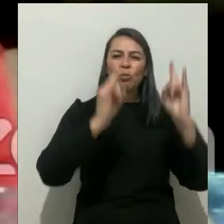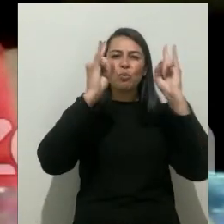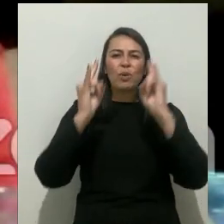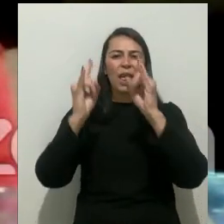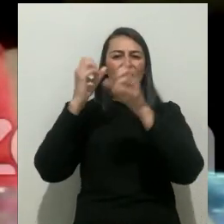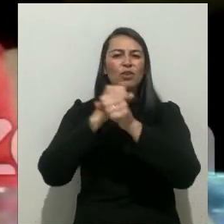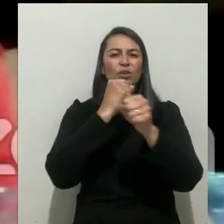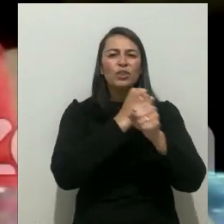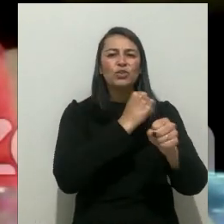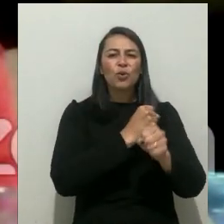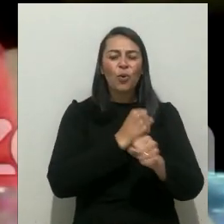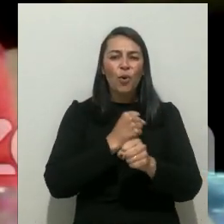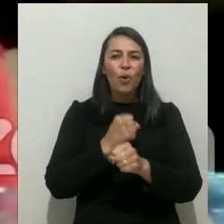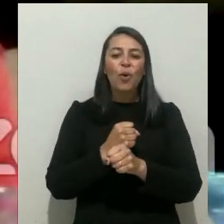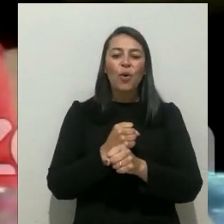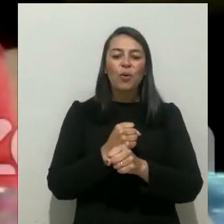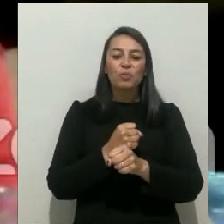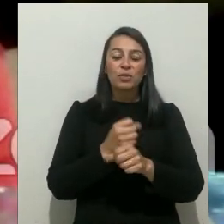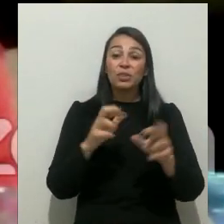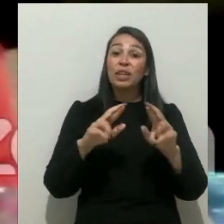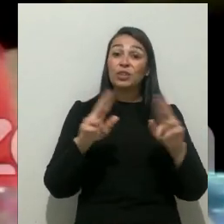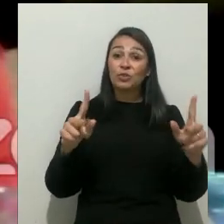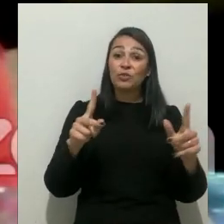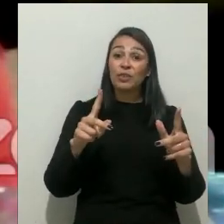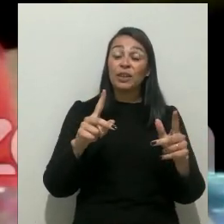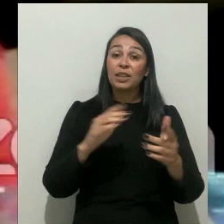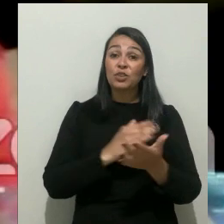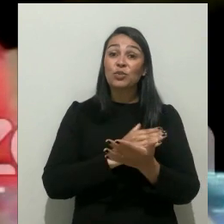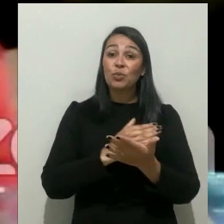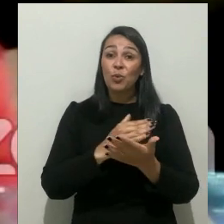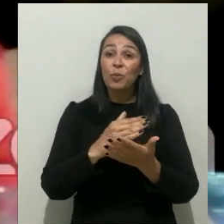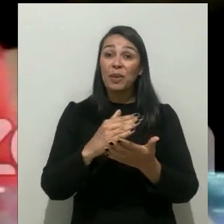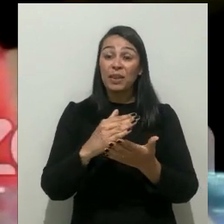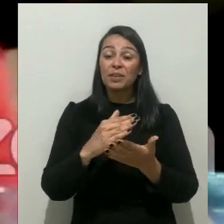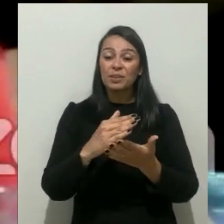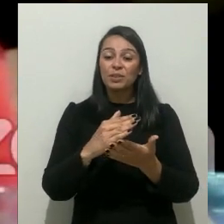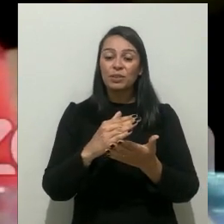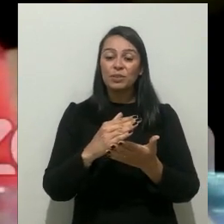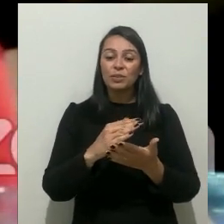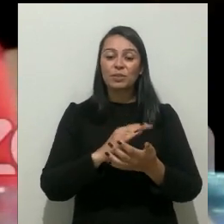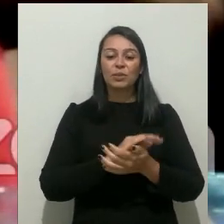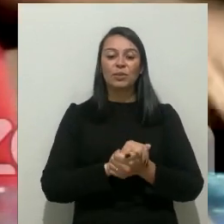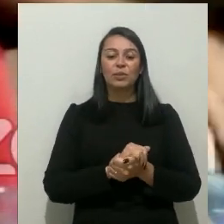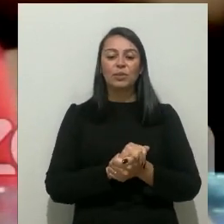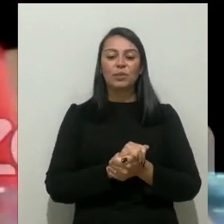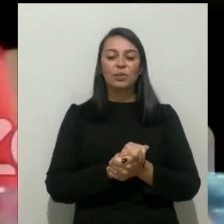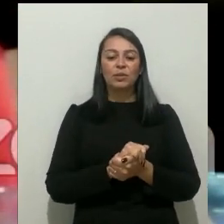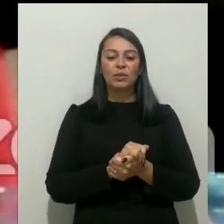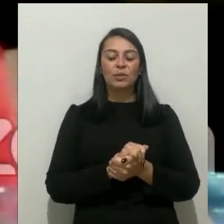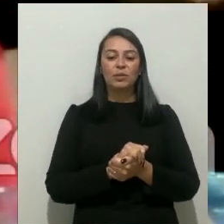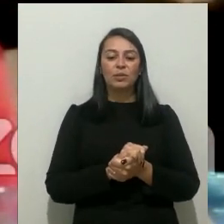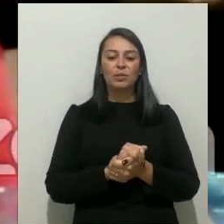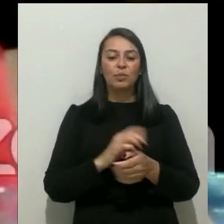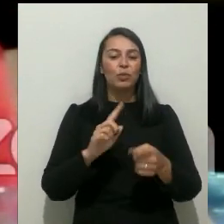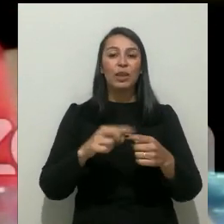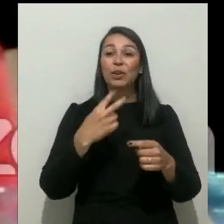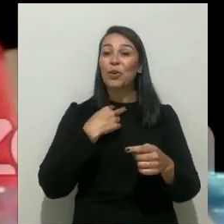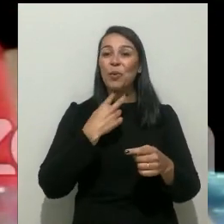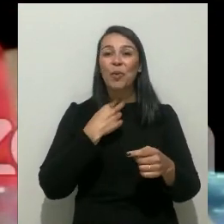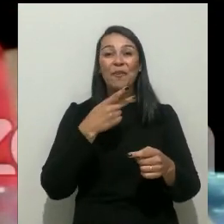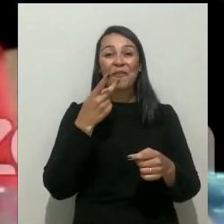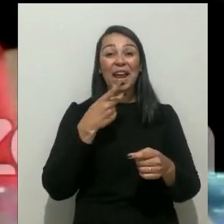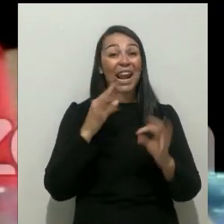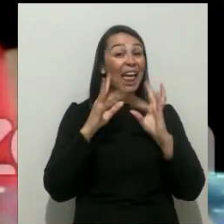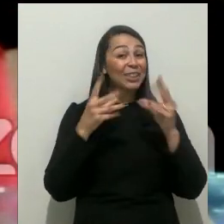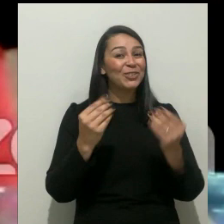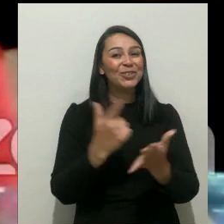construção, ele é muito diferente do começo do concurso, né? No concurso, bom, a gente não pode falar todo o livro, né, Pedro? Você não vai comprar